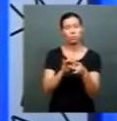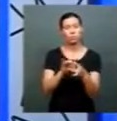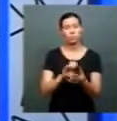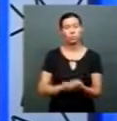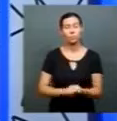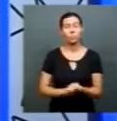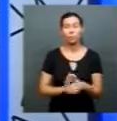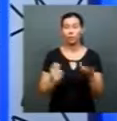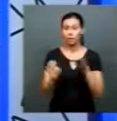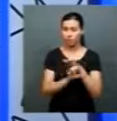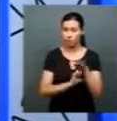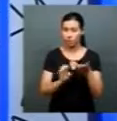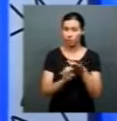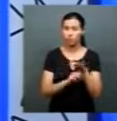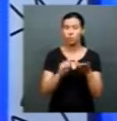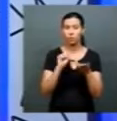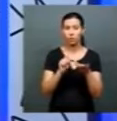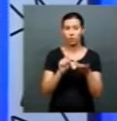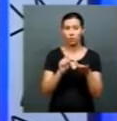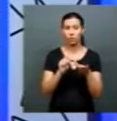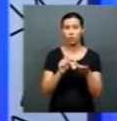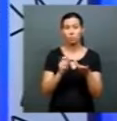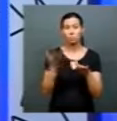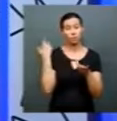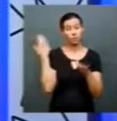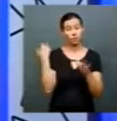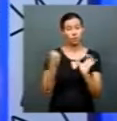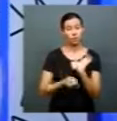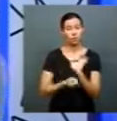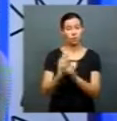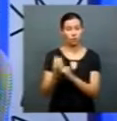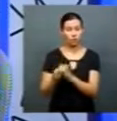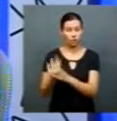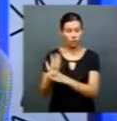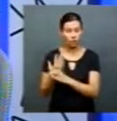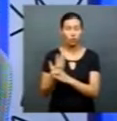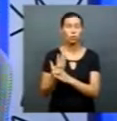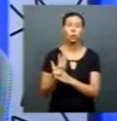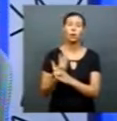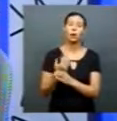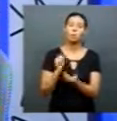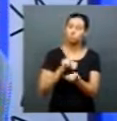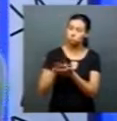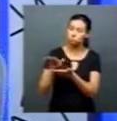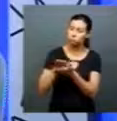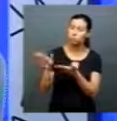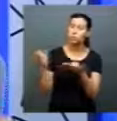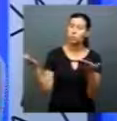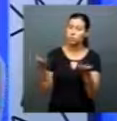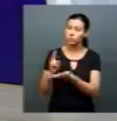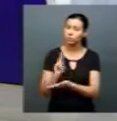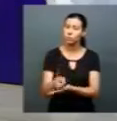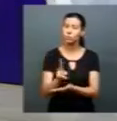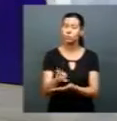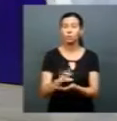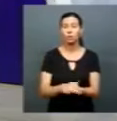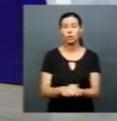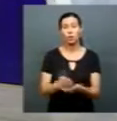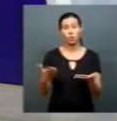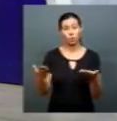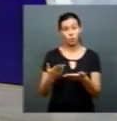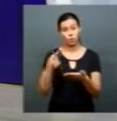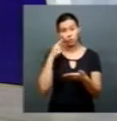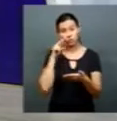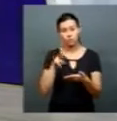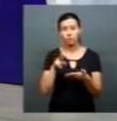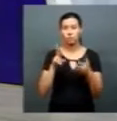a gente vê que elas entregavam o que elas se propuseram desde o início, isso não é a medição, os indicadores que a gente tem de sucesso ou não numa